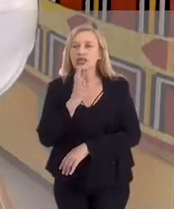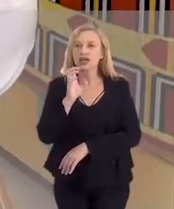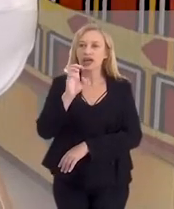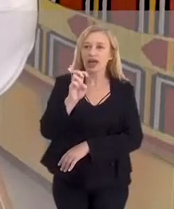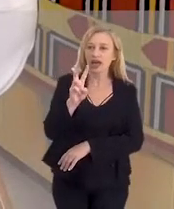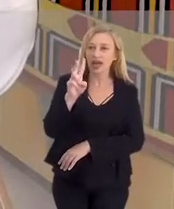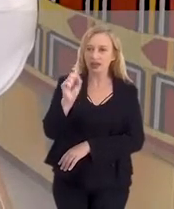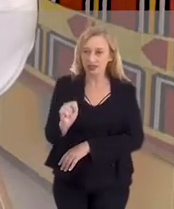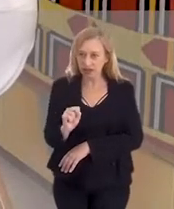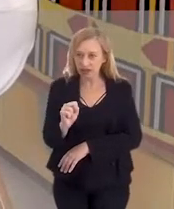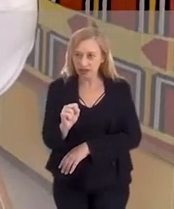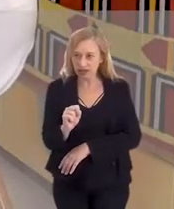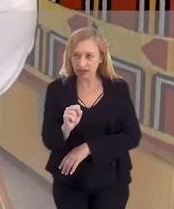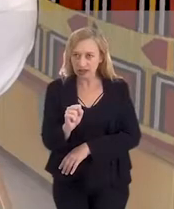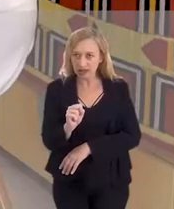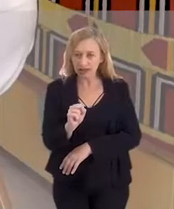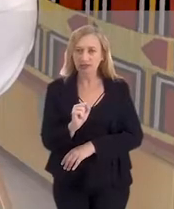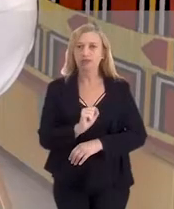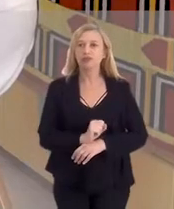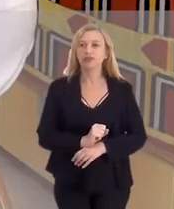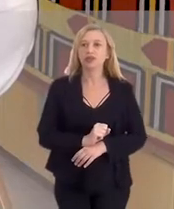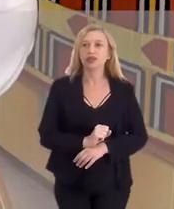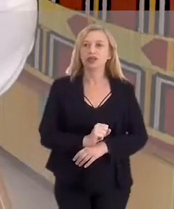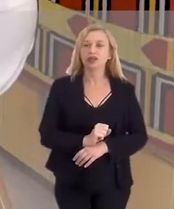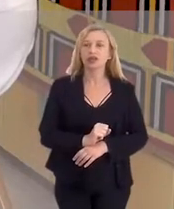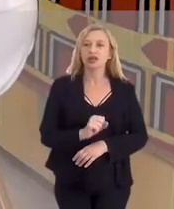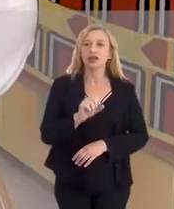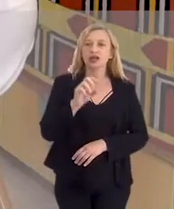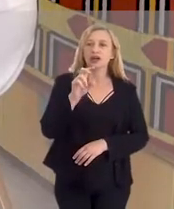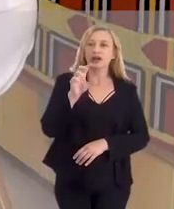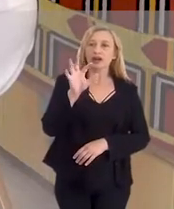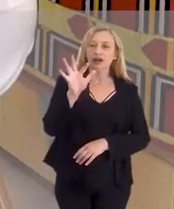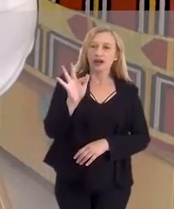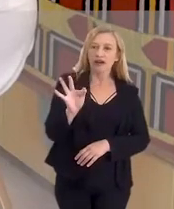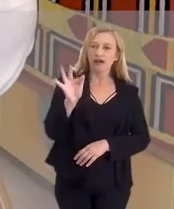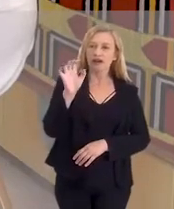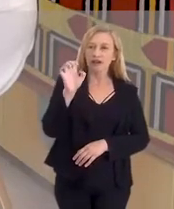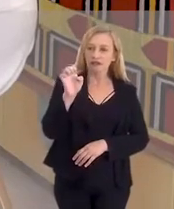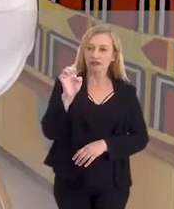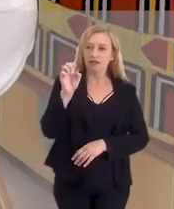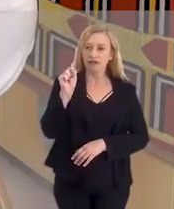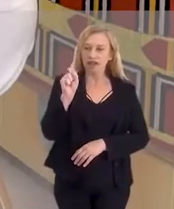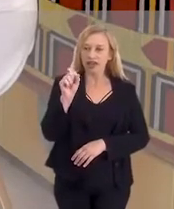são conhecedores das ervas, são quimbandeiros, são conhecedores, são feiticeiros porque